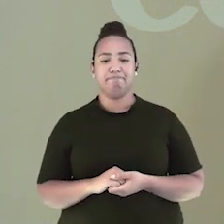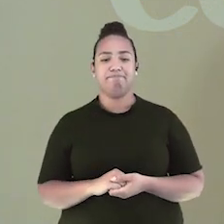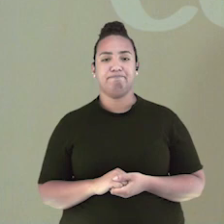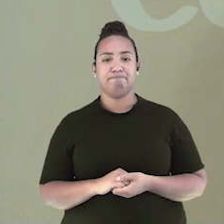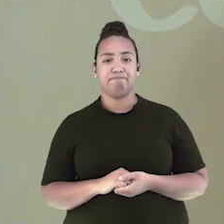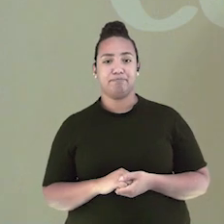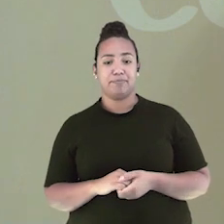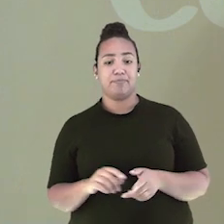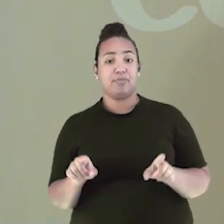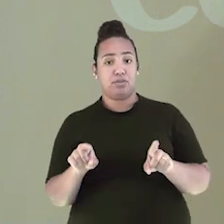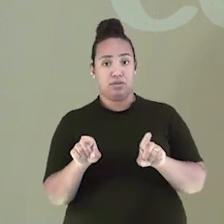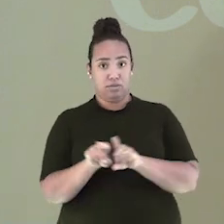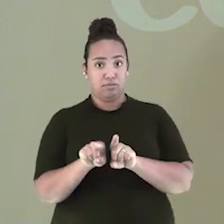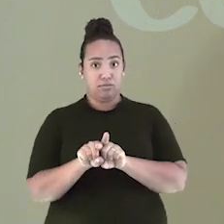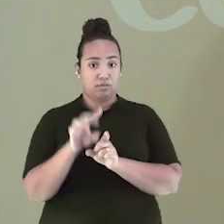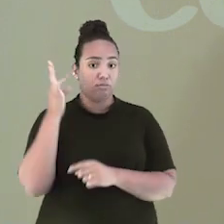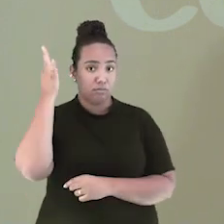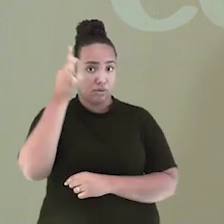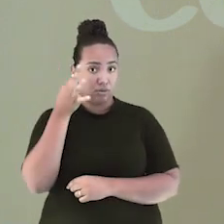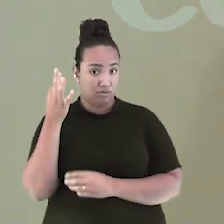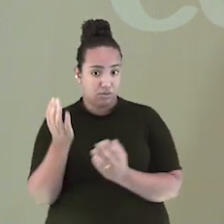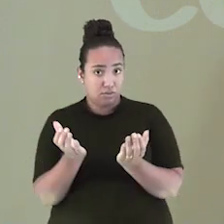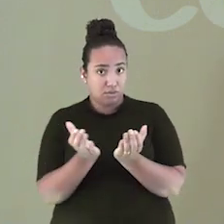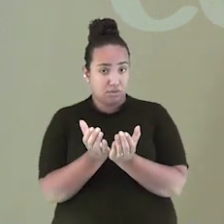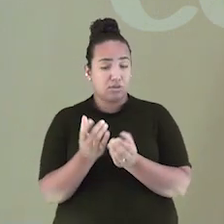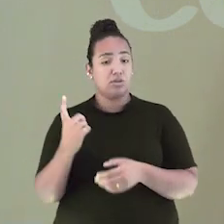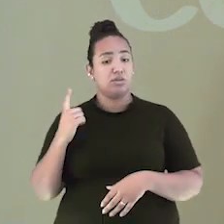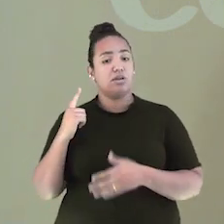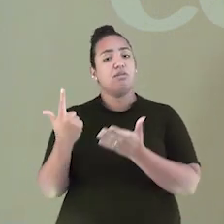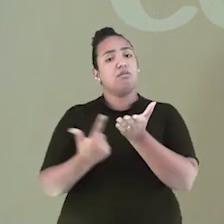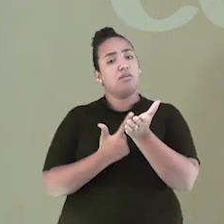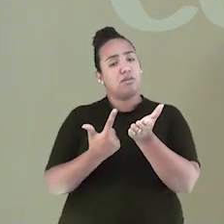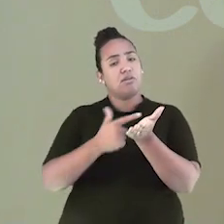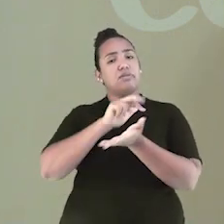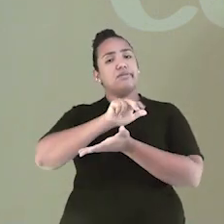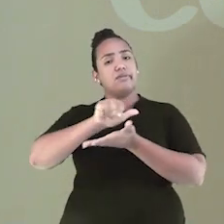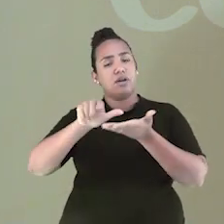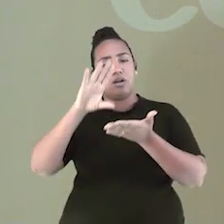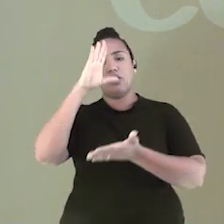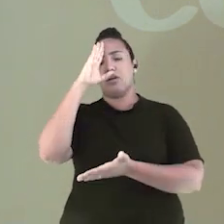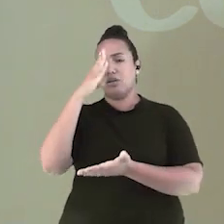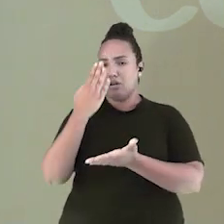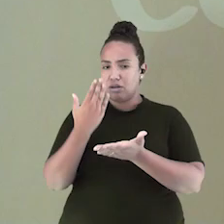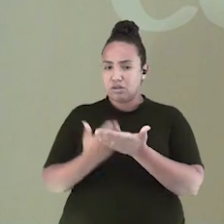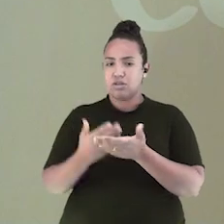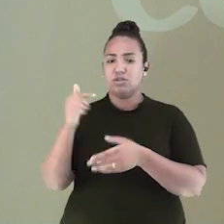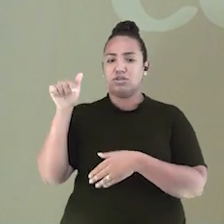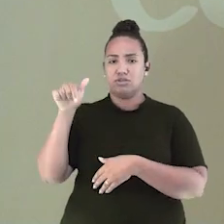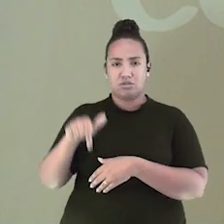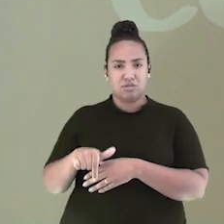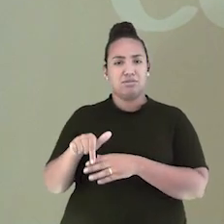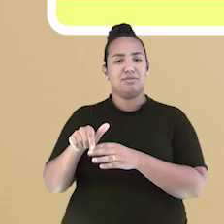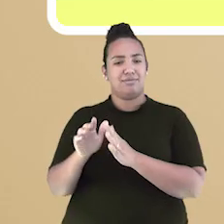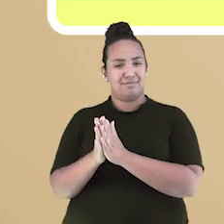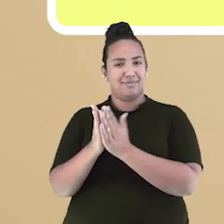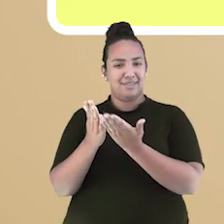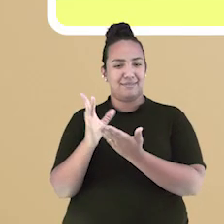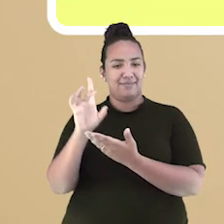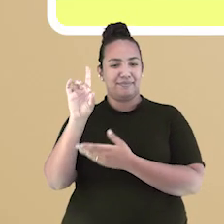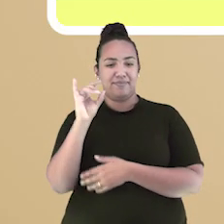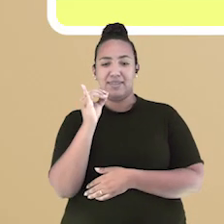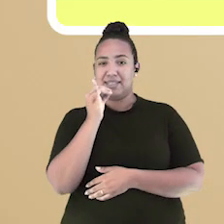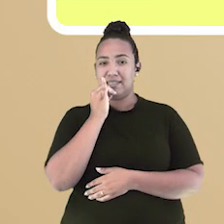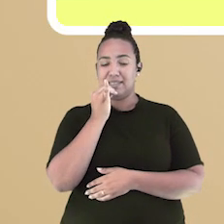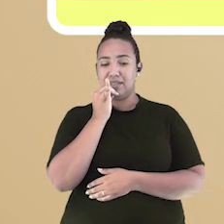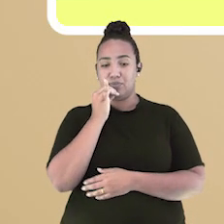morte. Ainda na teoria do criacionismo, existem outros livros que também acreditam nessa explicação religiosa, como o